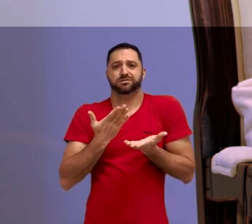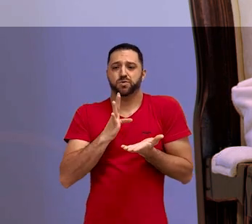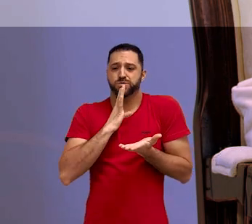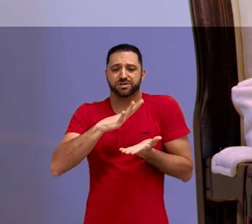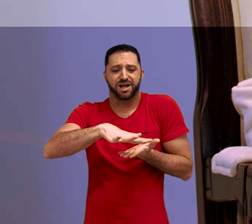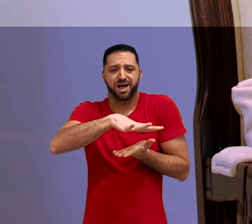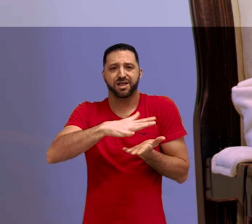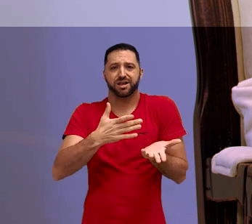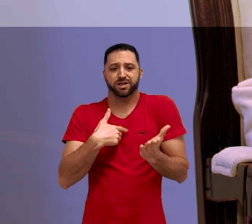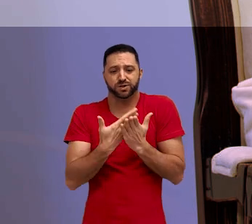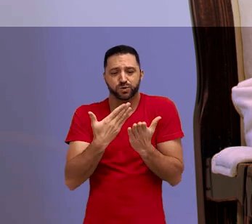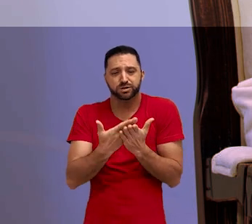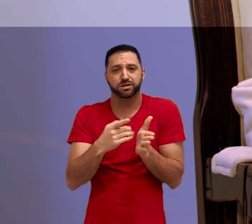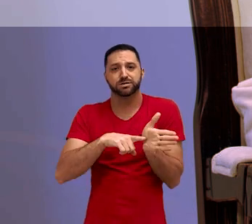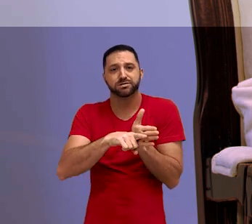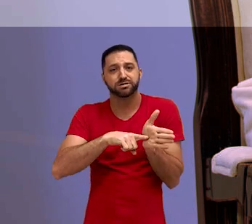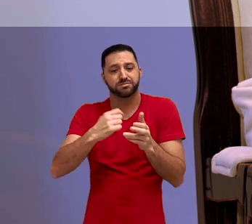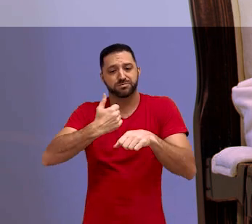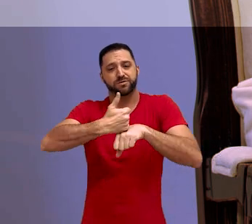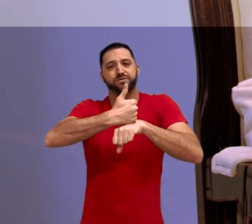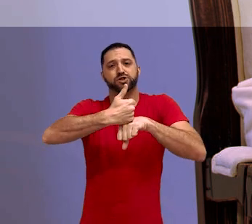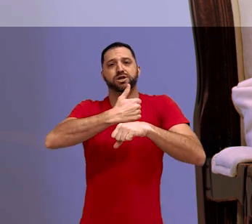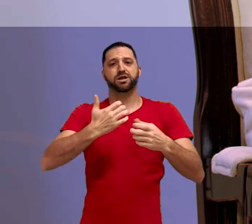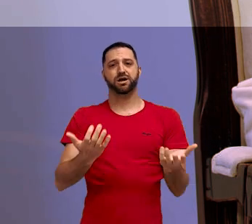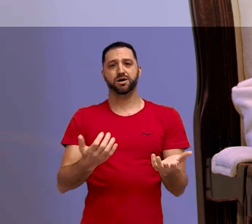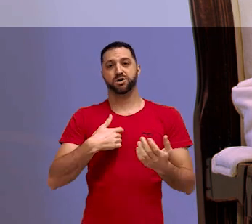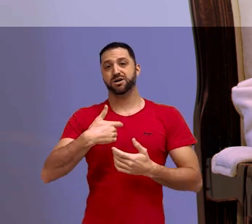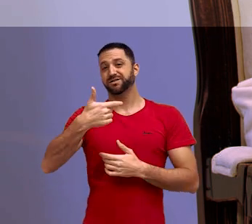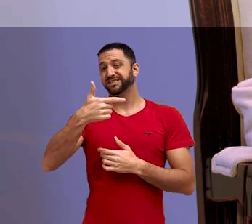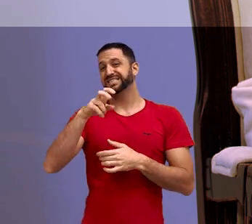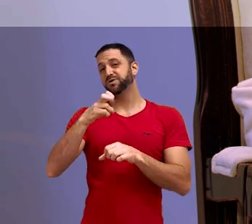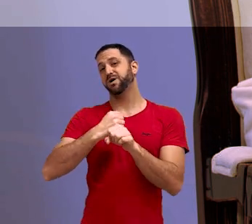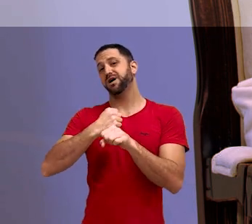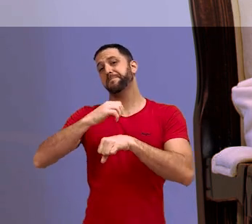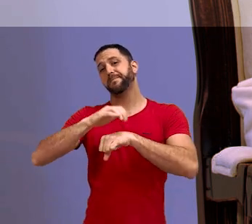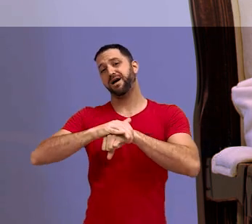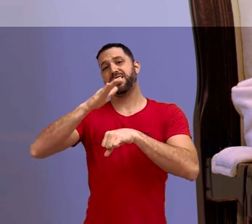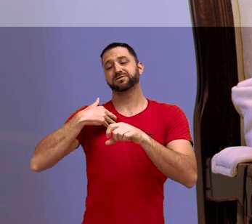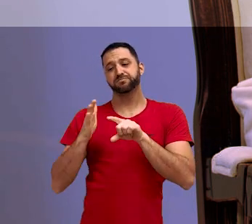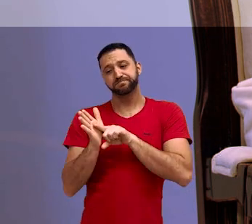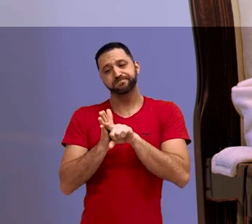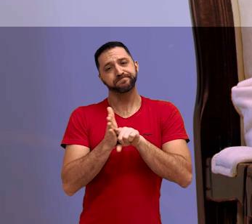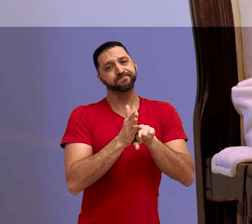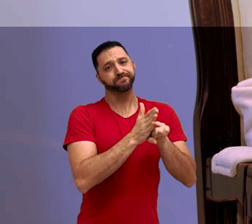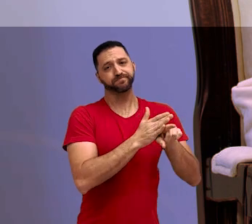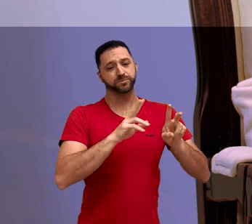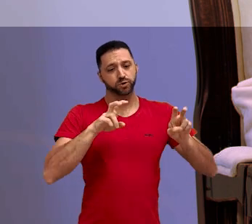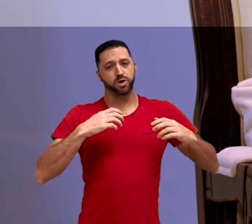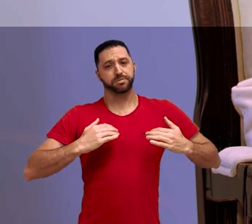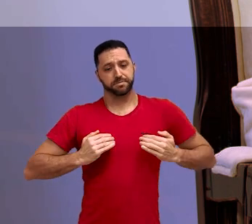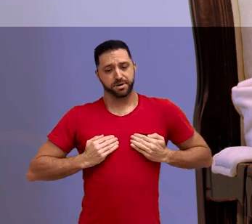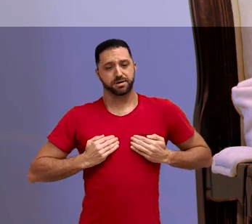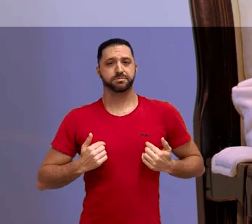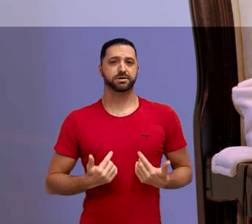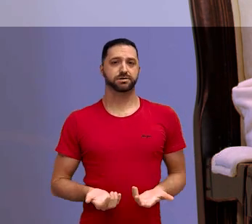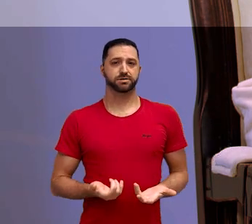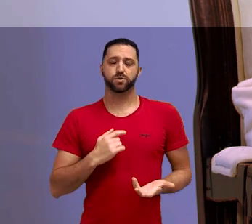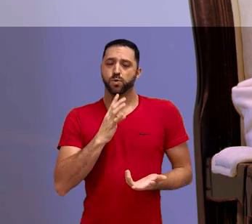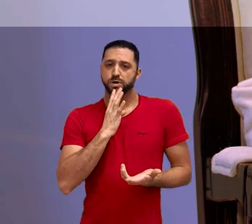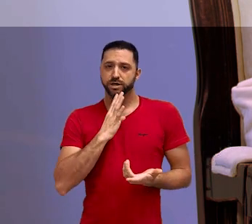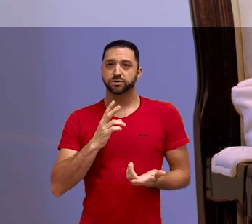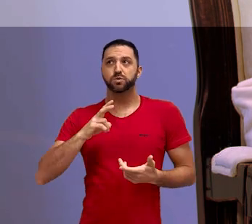com critério. Eu sou especialista em mama, eu faço isso há mais de 25 anos, como eu contei para